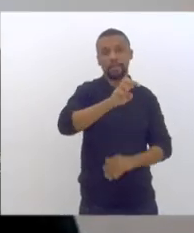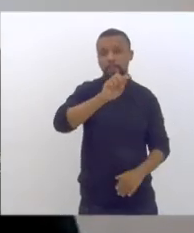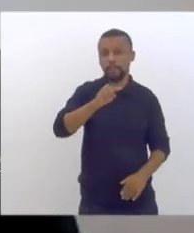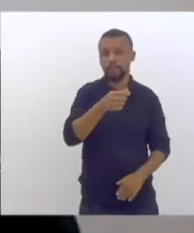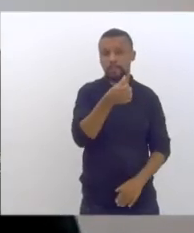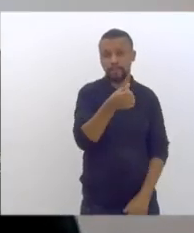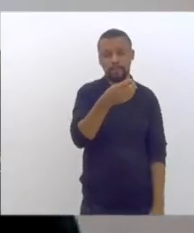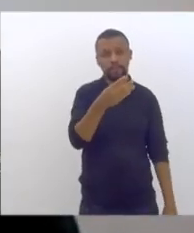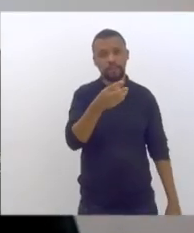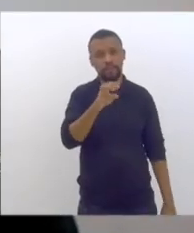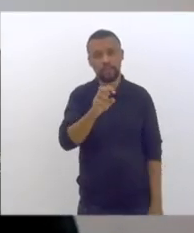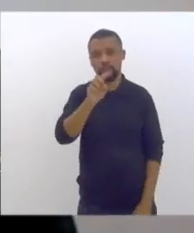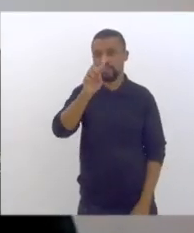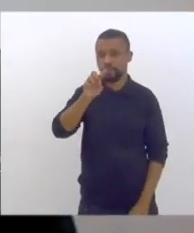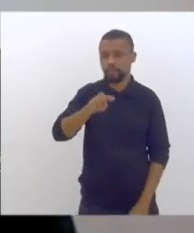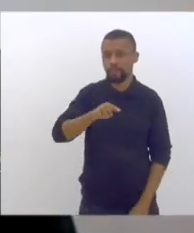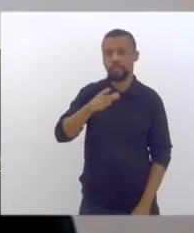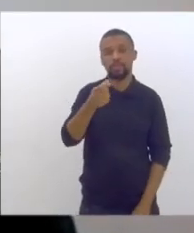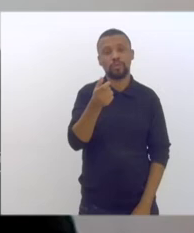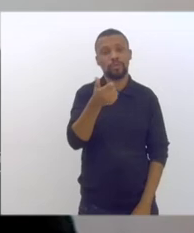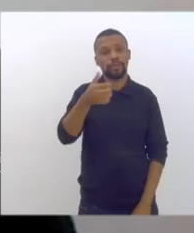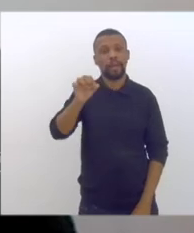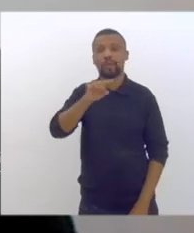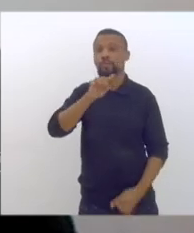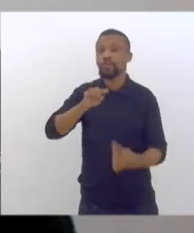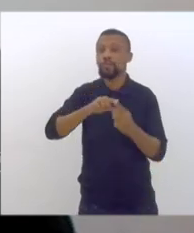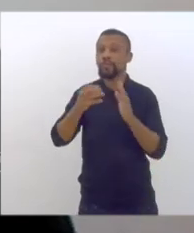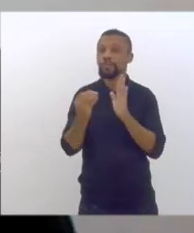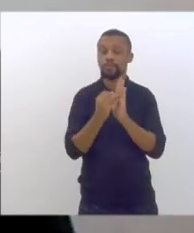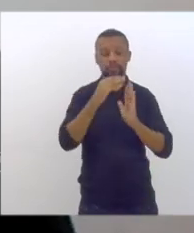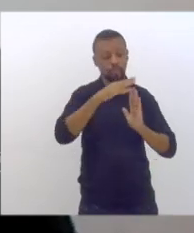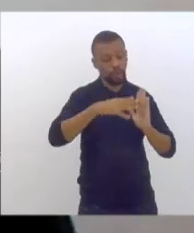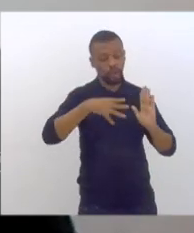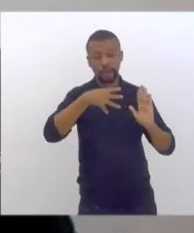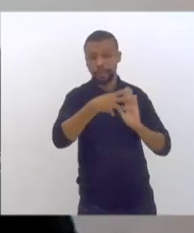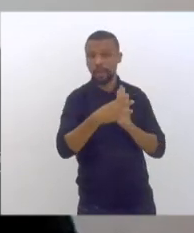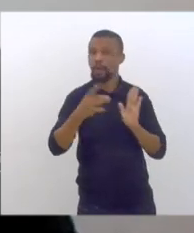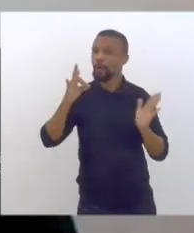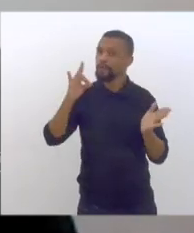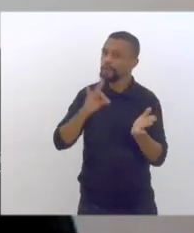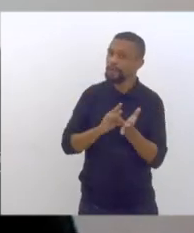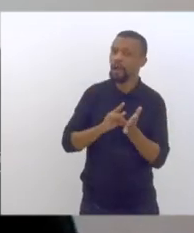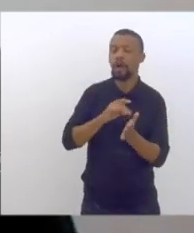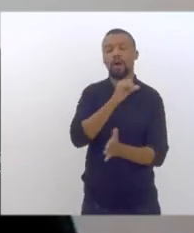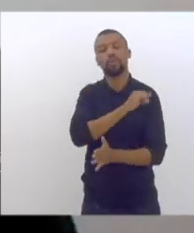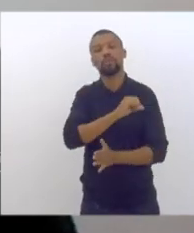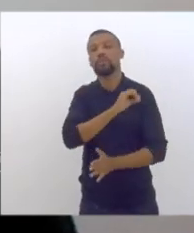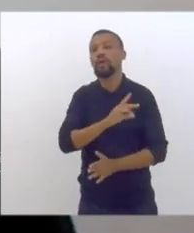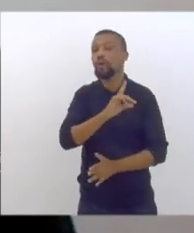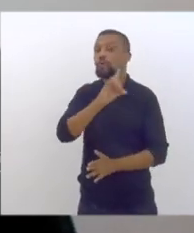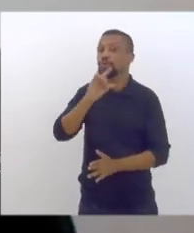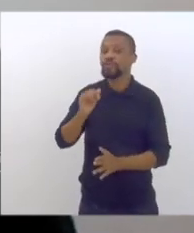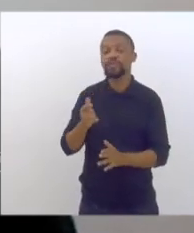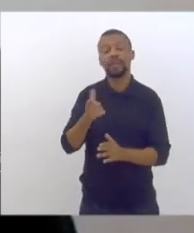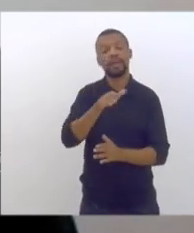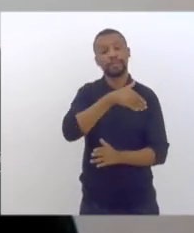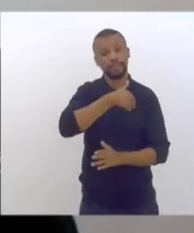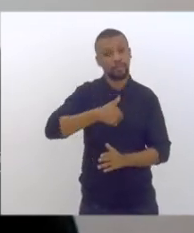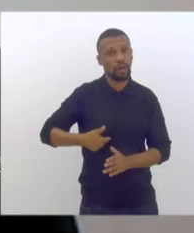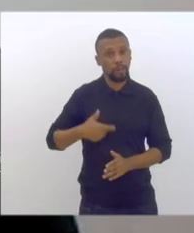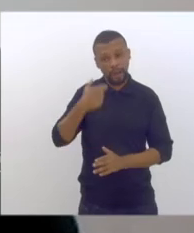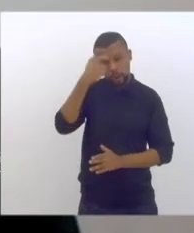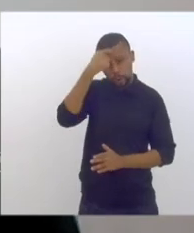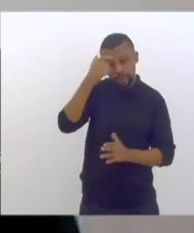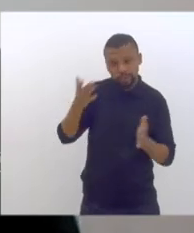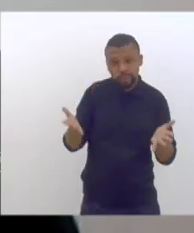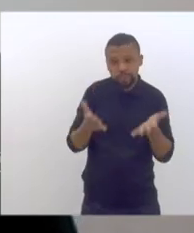5.645 de abril 2010 para incluir no calendário oficial do Rio de Janeiro o dia Estadual da conscientização